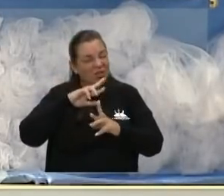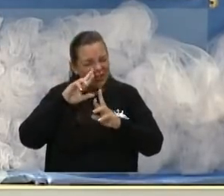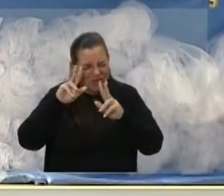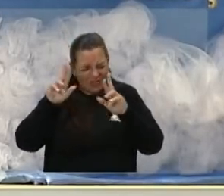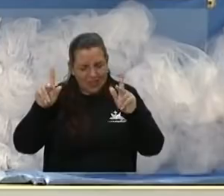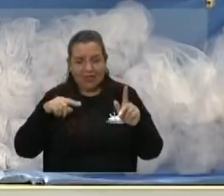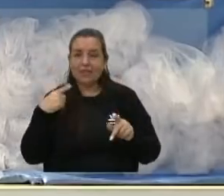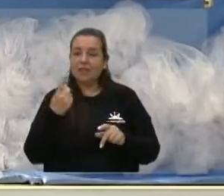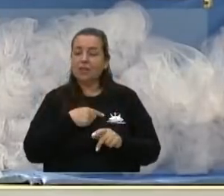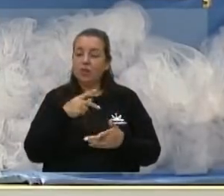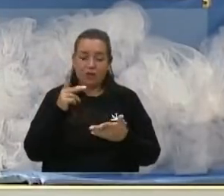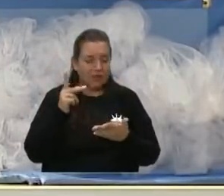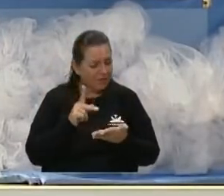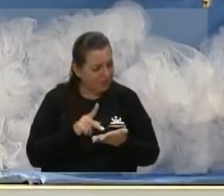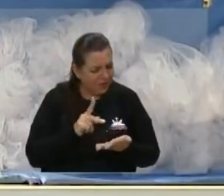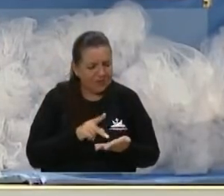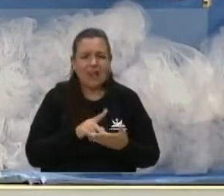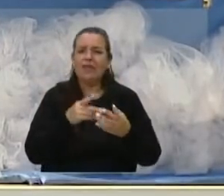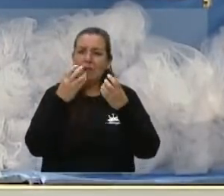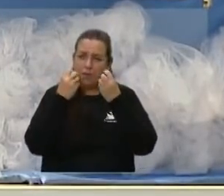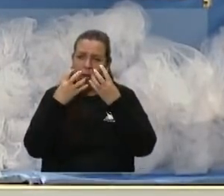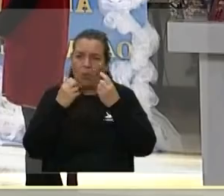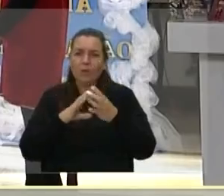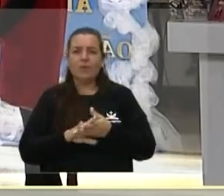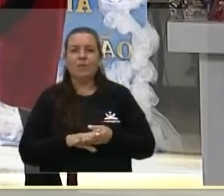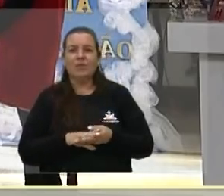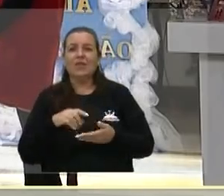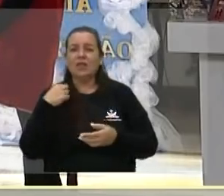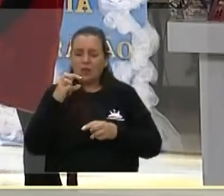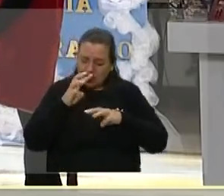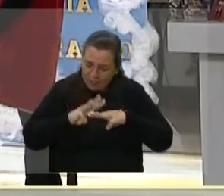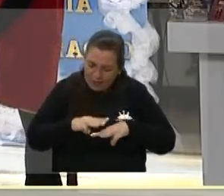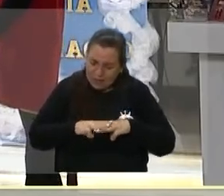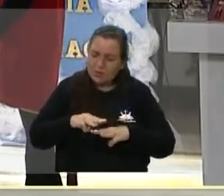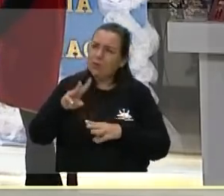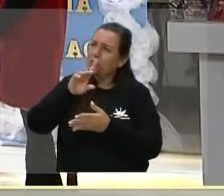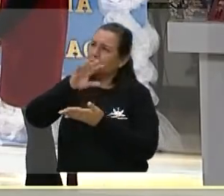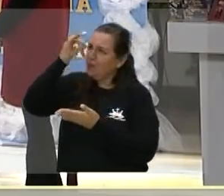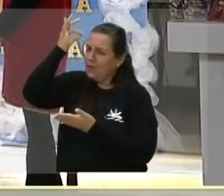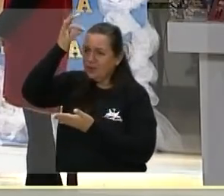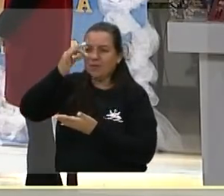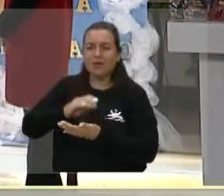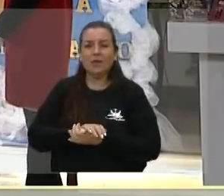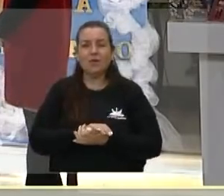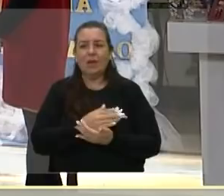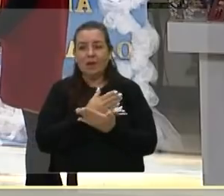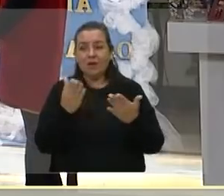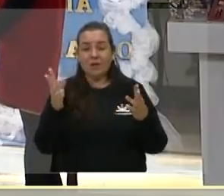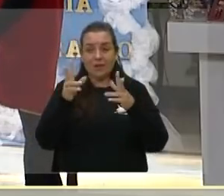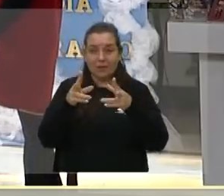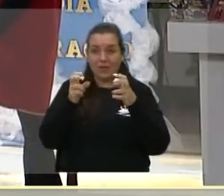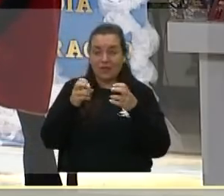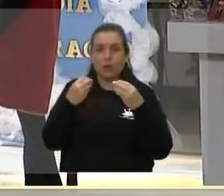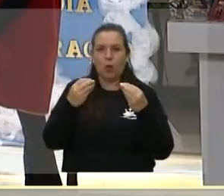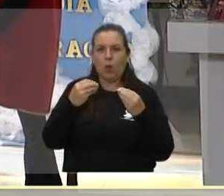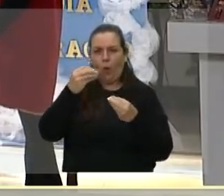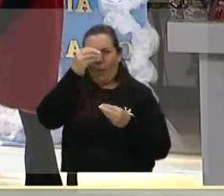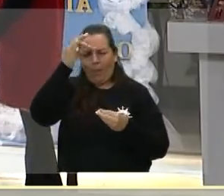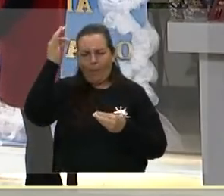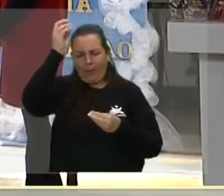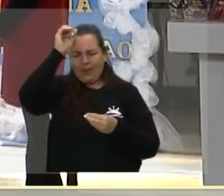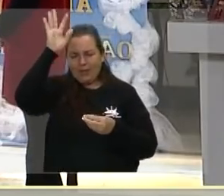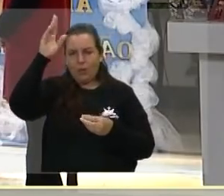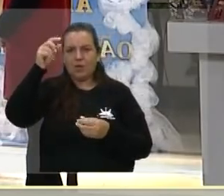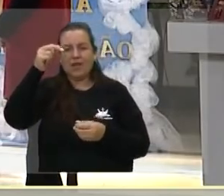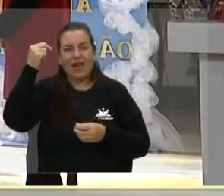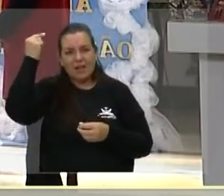fossemos e vivêssemos prisioneiros o espírito santo se percebe como pentecostes é